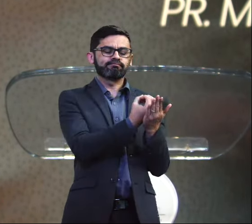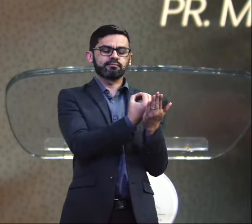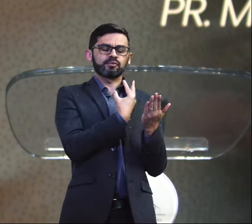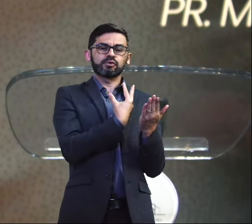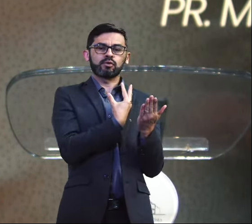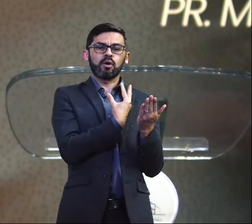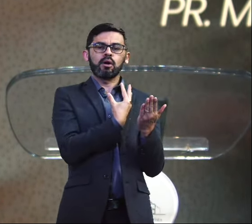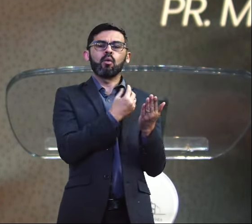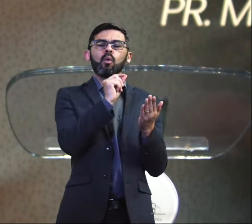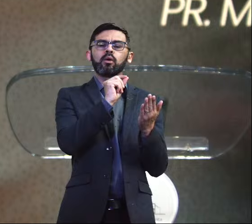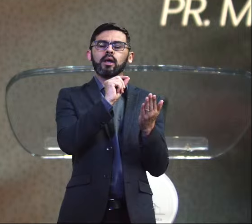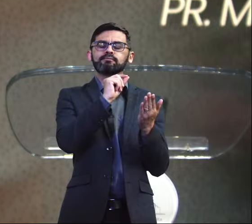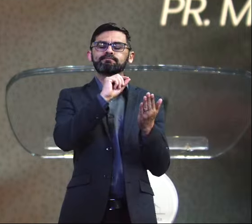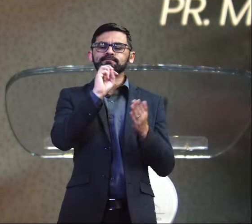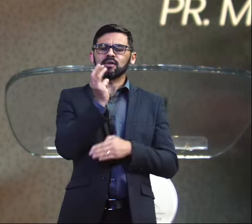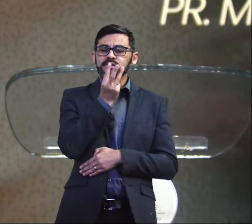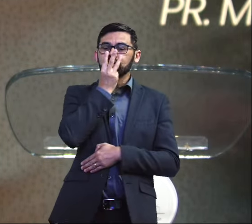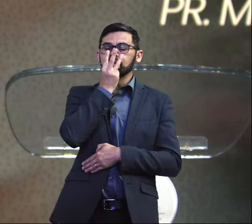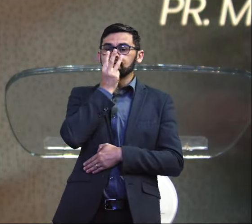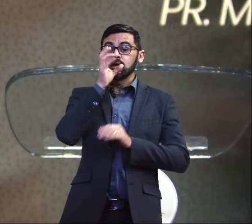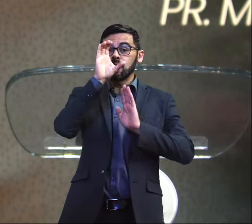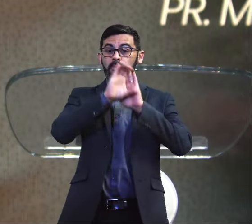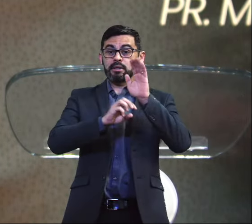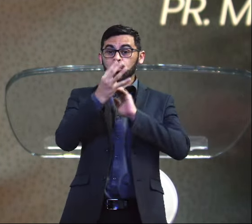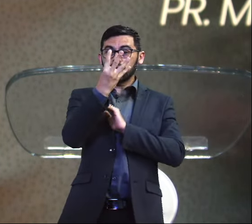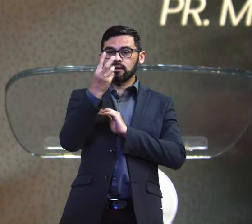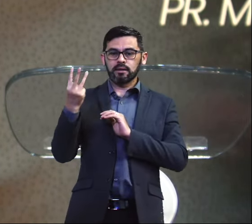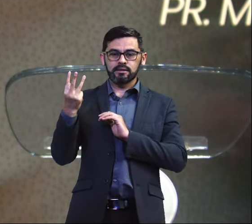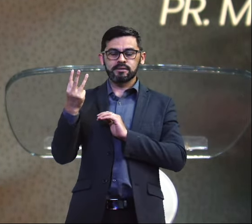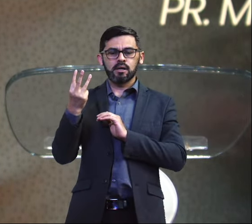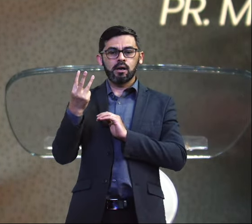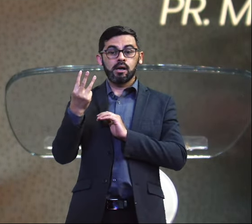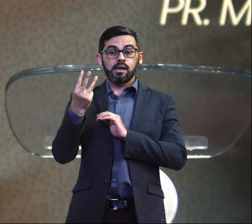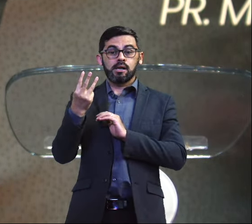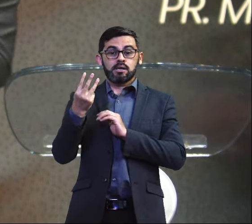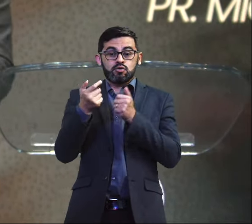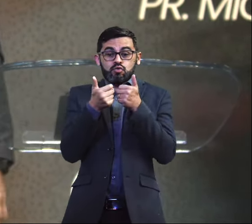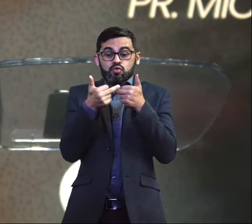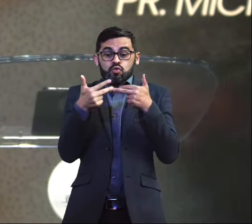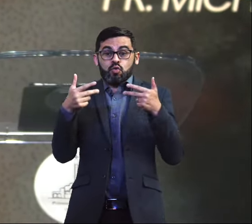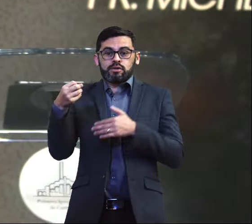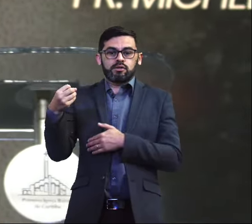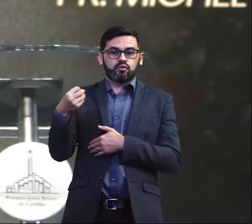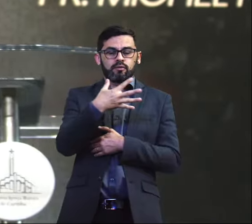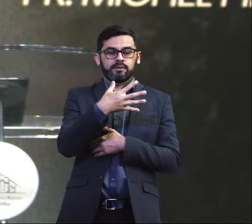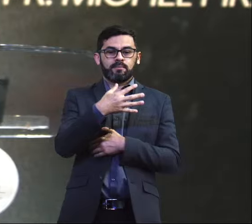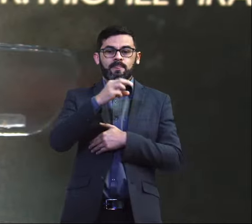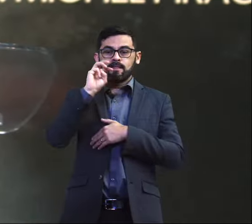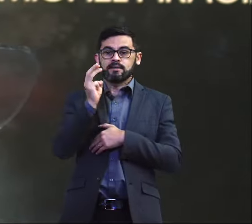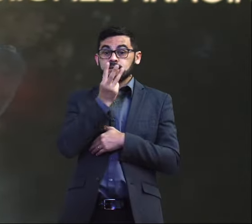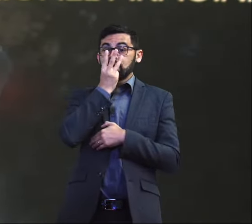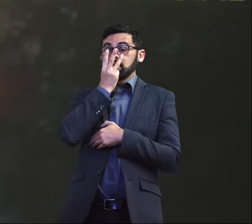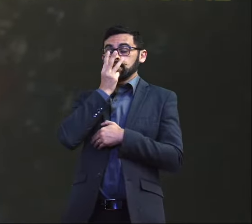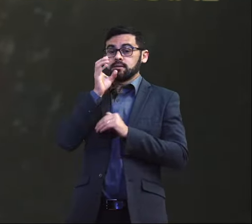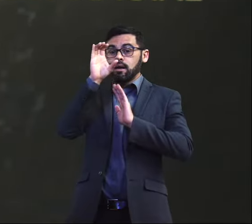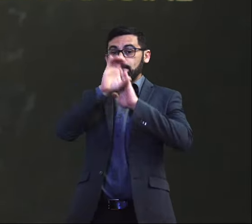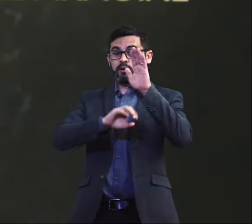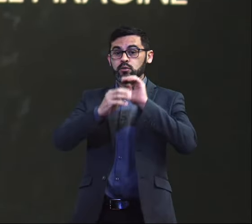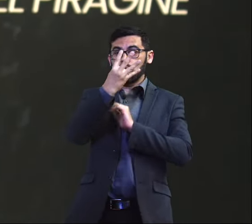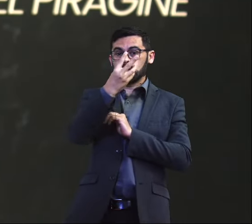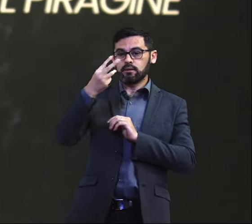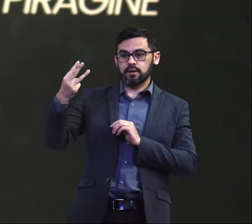em Isaías 43. Uma coisa nova. E eu queria que você abrisse a Bíblia lá, Isaías 43, no